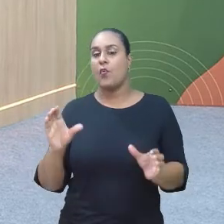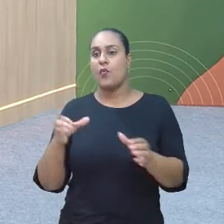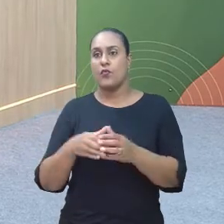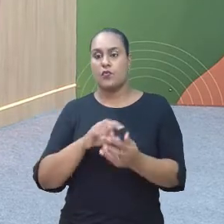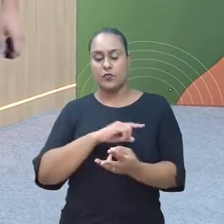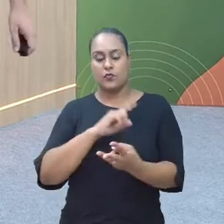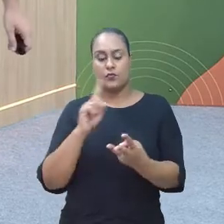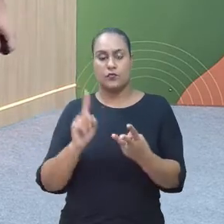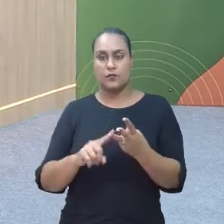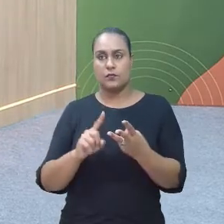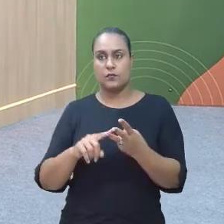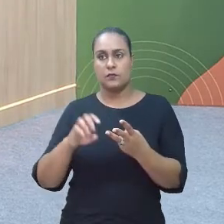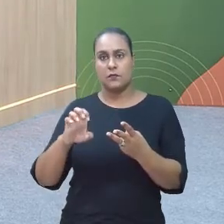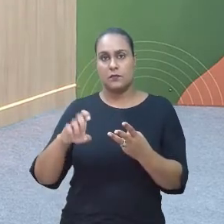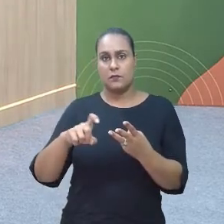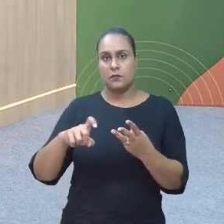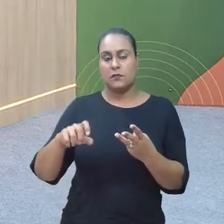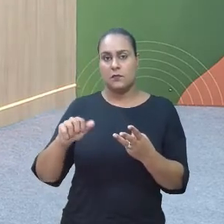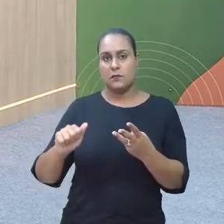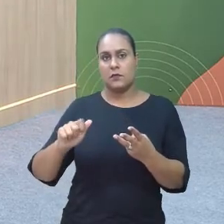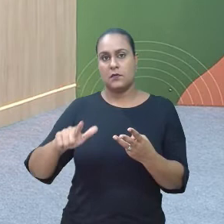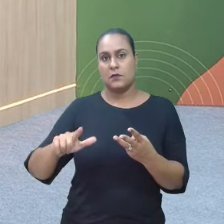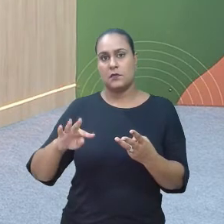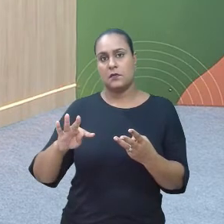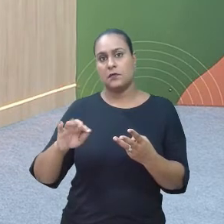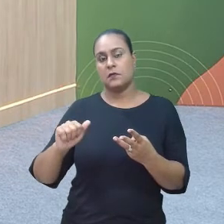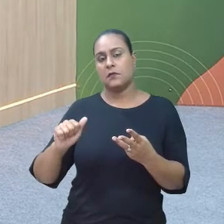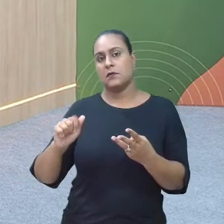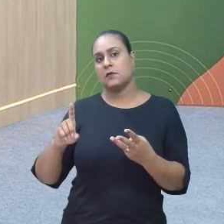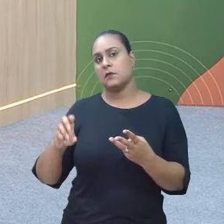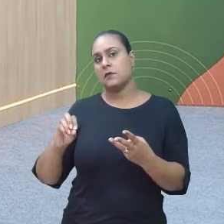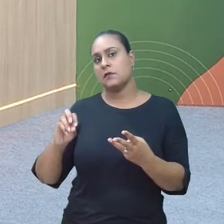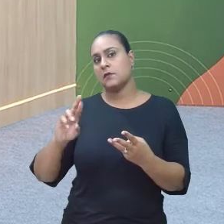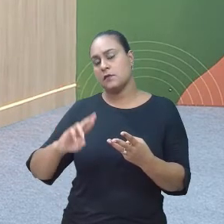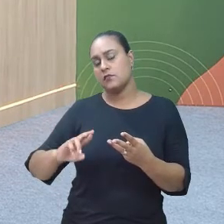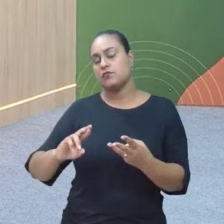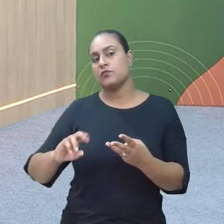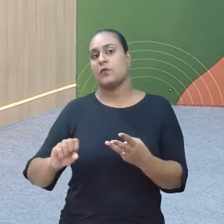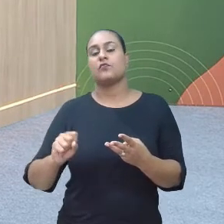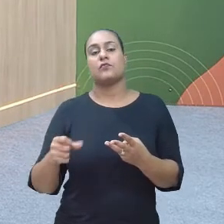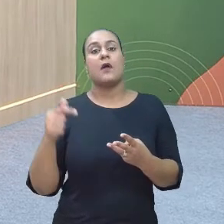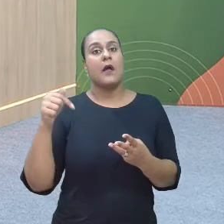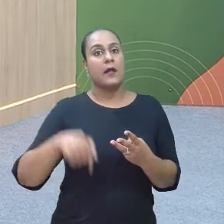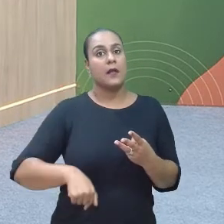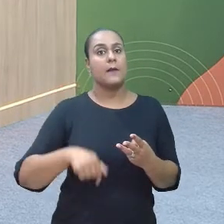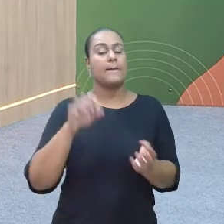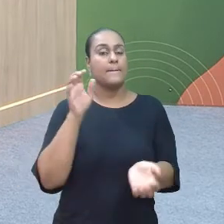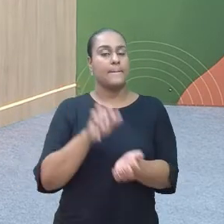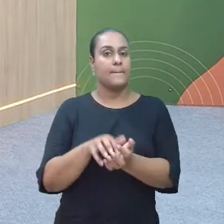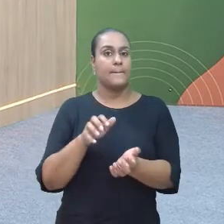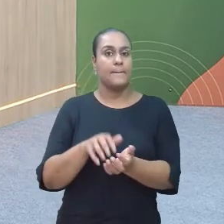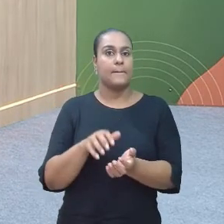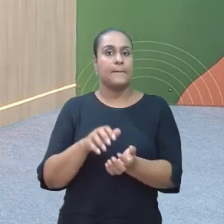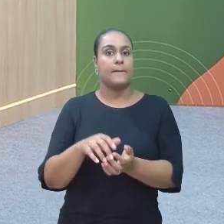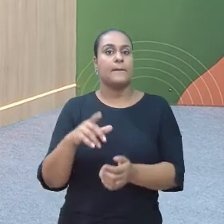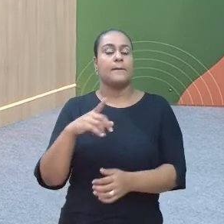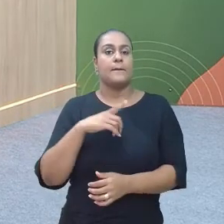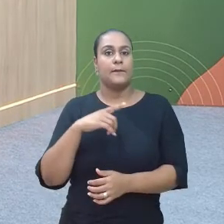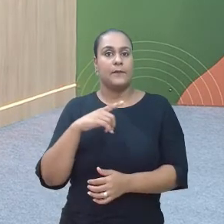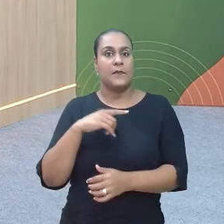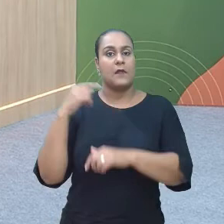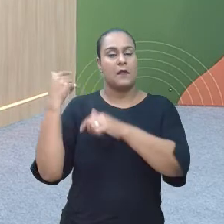os exaltados. E eu vou destacar aqui, gente, Pernambuco, inclusive, tinha uma tradição, né, desse